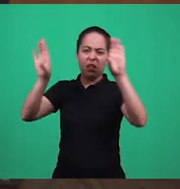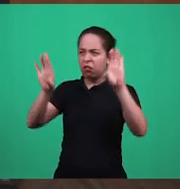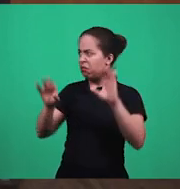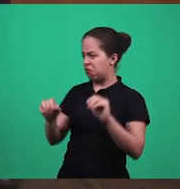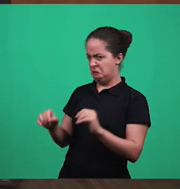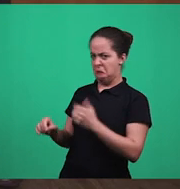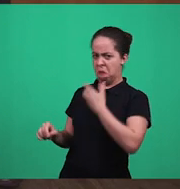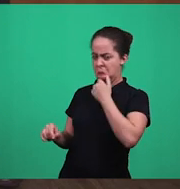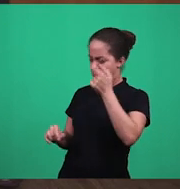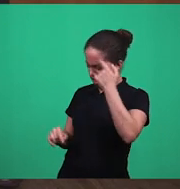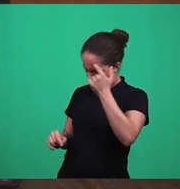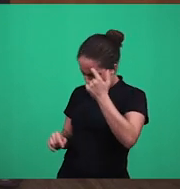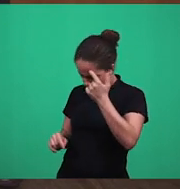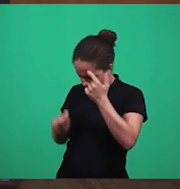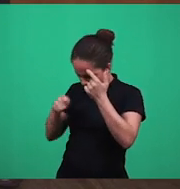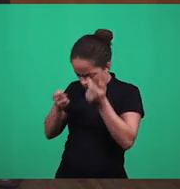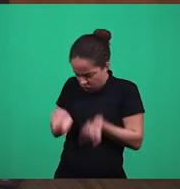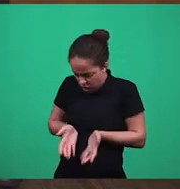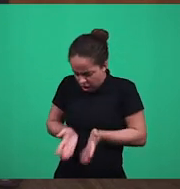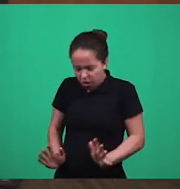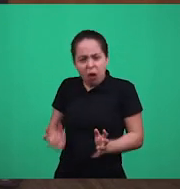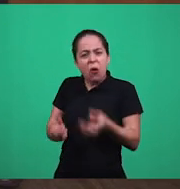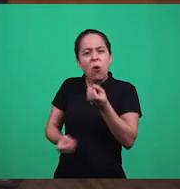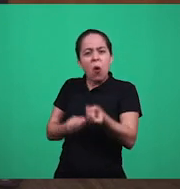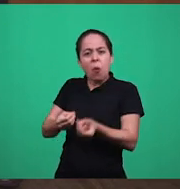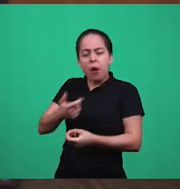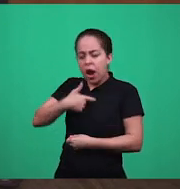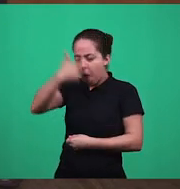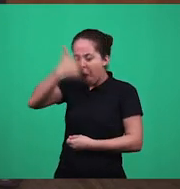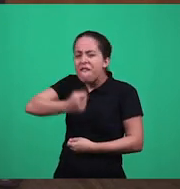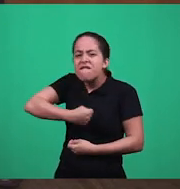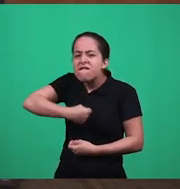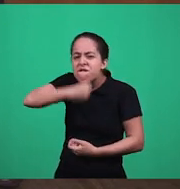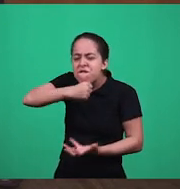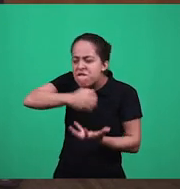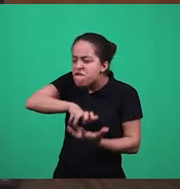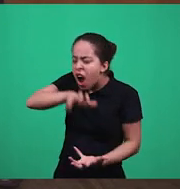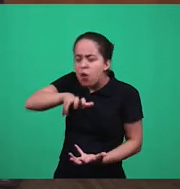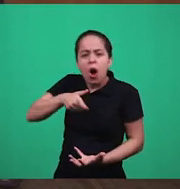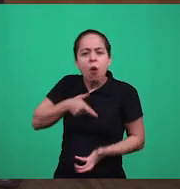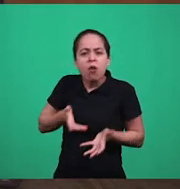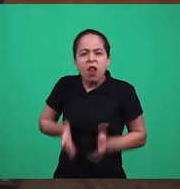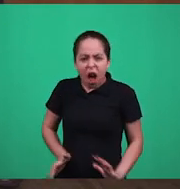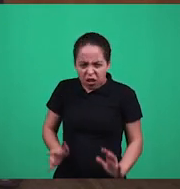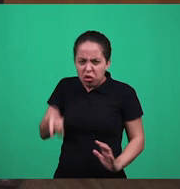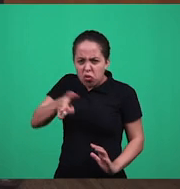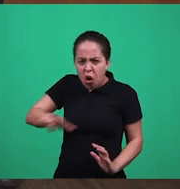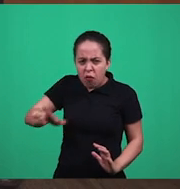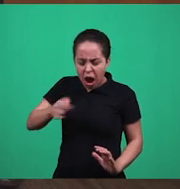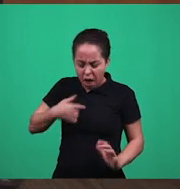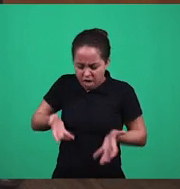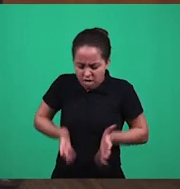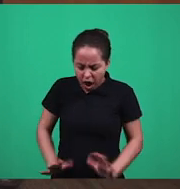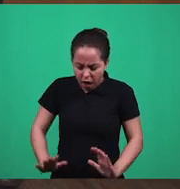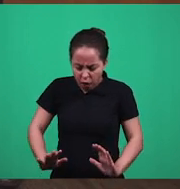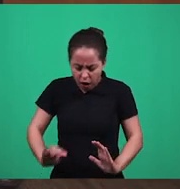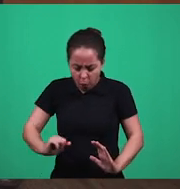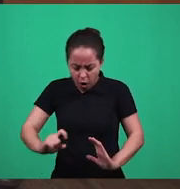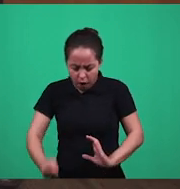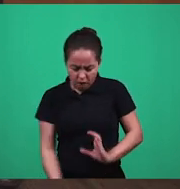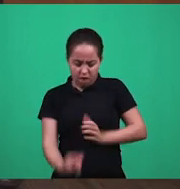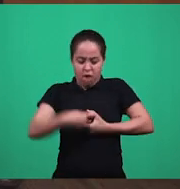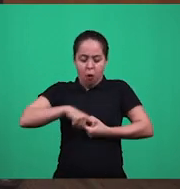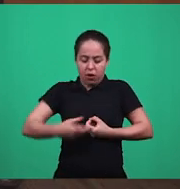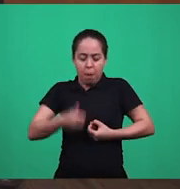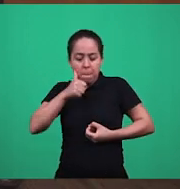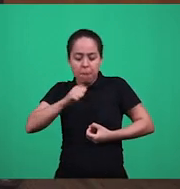com o Senhor: como um homem pode nascer sendo velho? Porventura pode tornar a